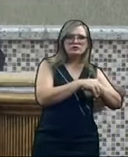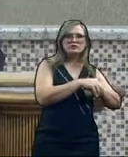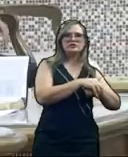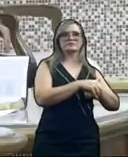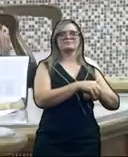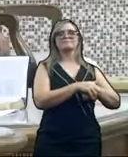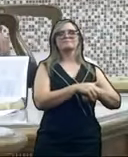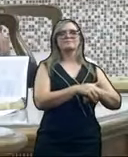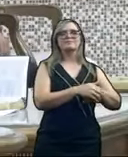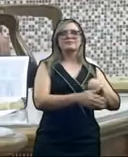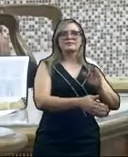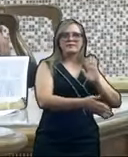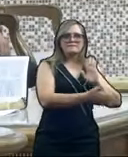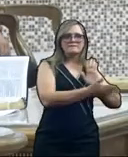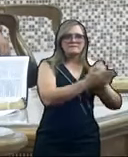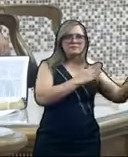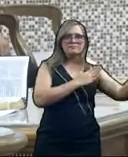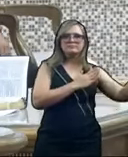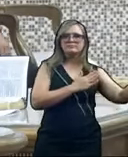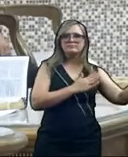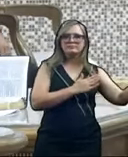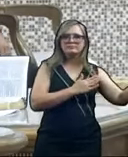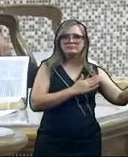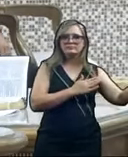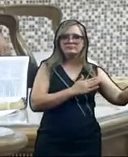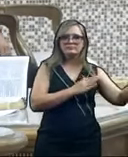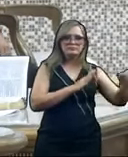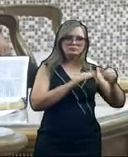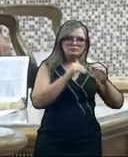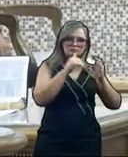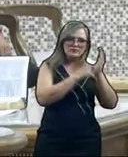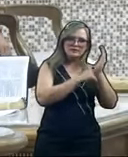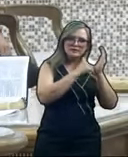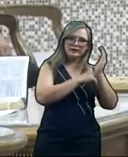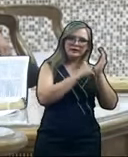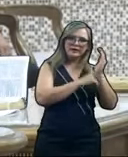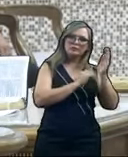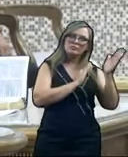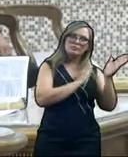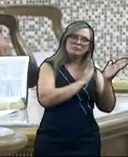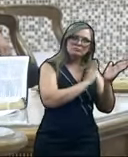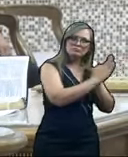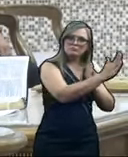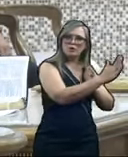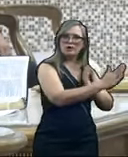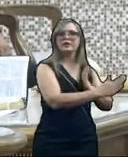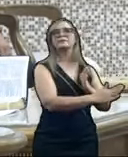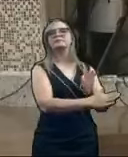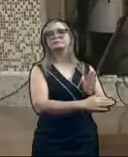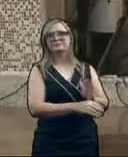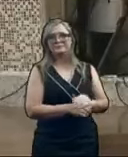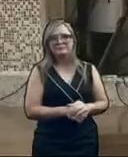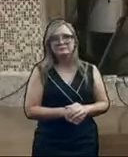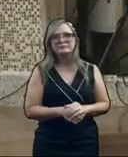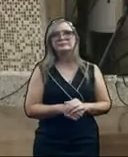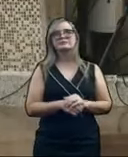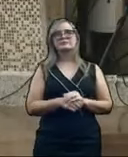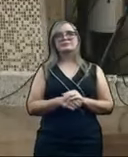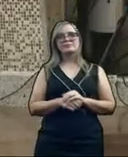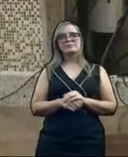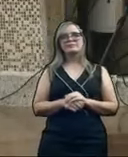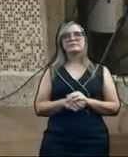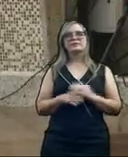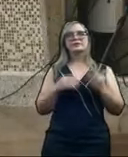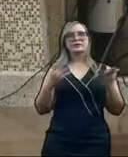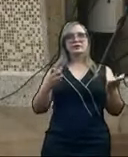não tem festa de despedida não tem foguete não tem nada o avô não